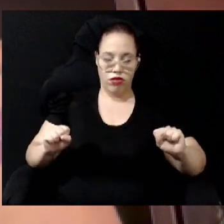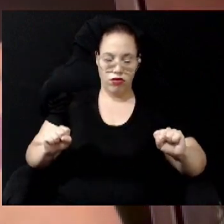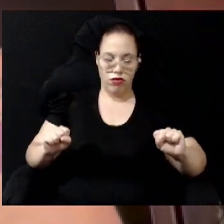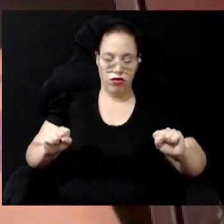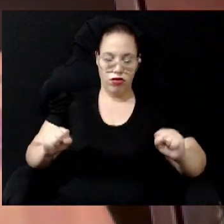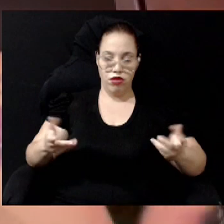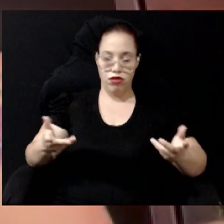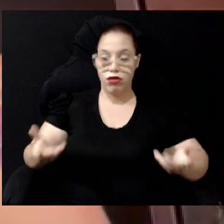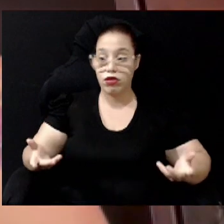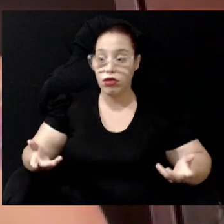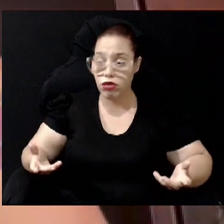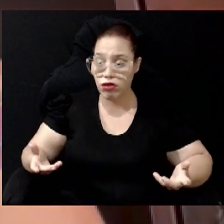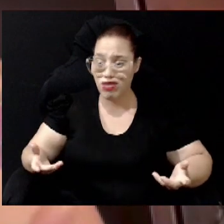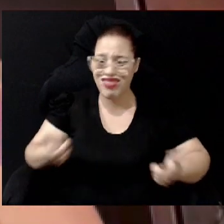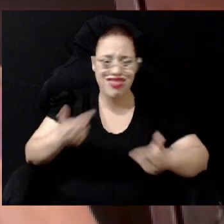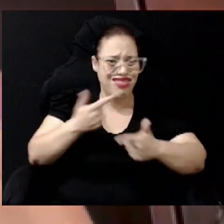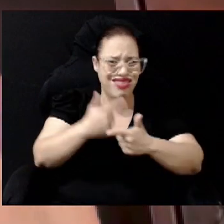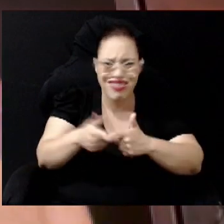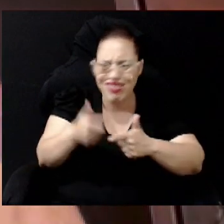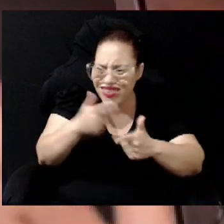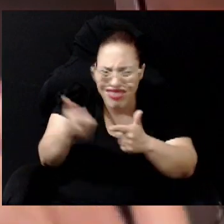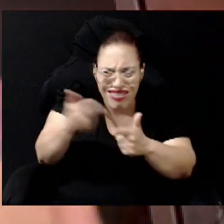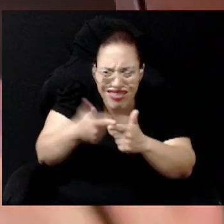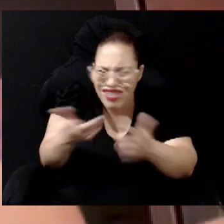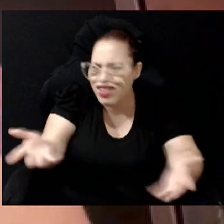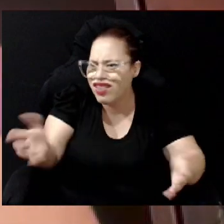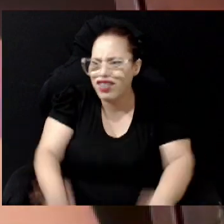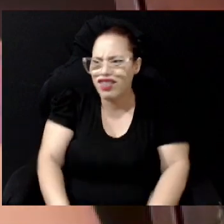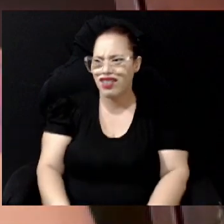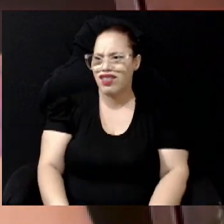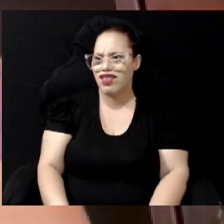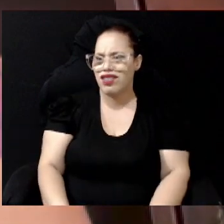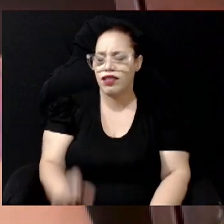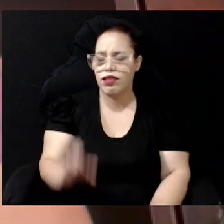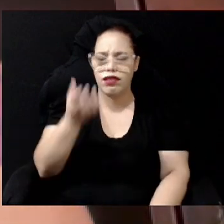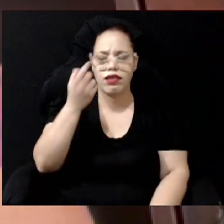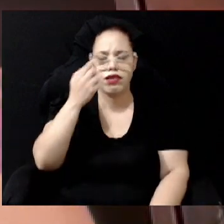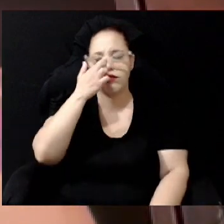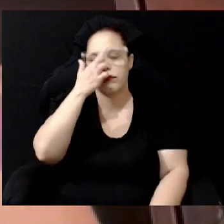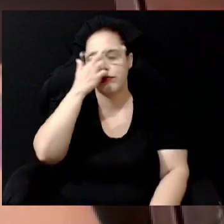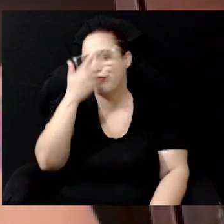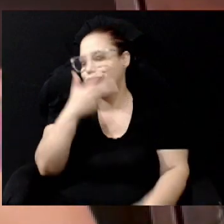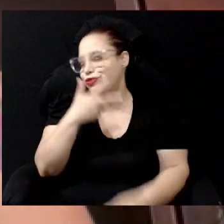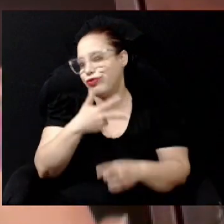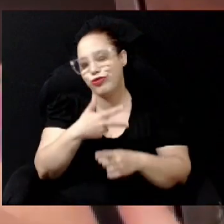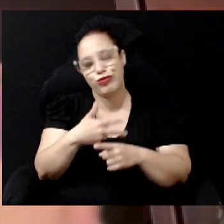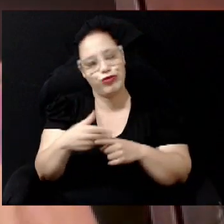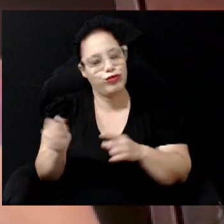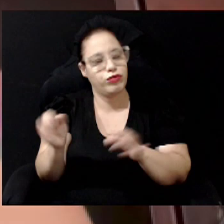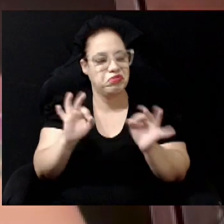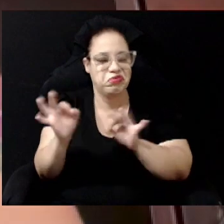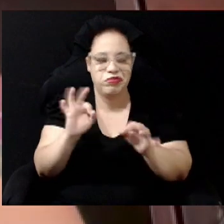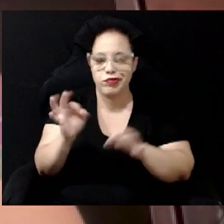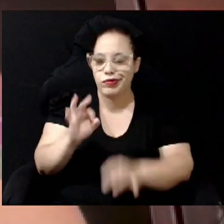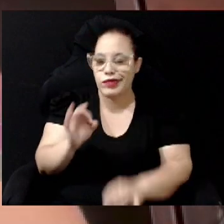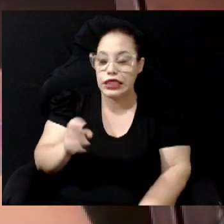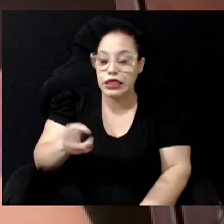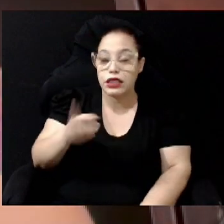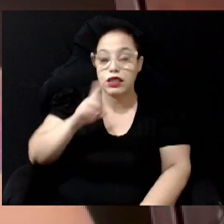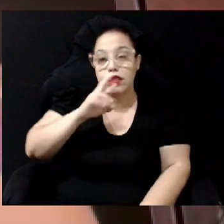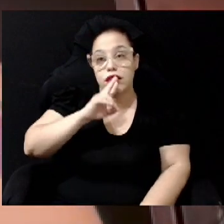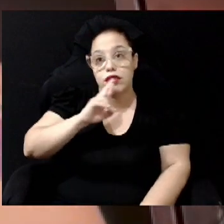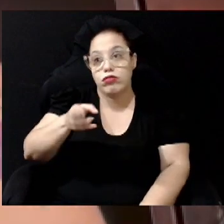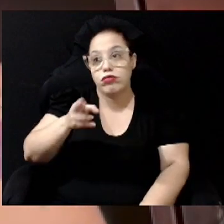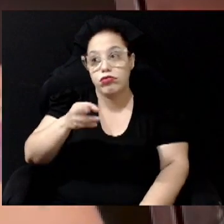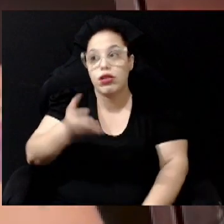tem um problema sério, porque acaba que a gente não vai conseguir resolver as coisas se a gente não agir,